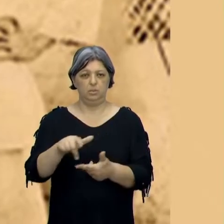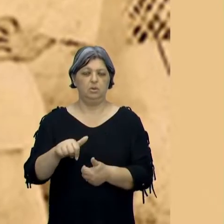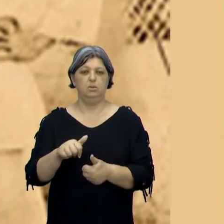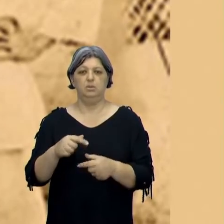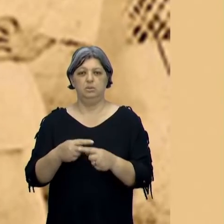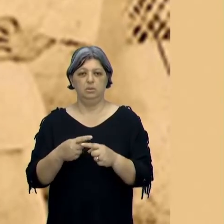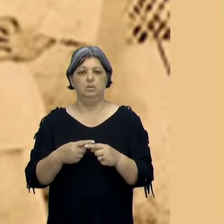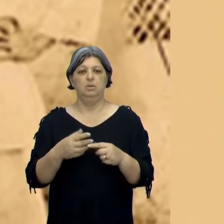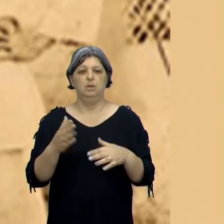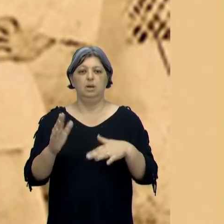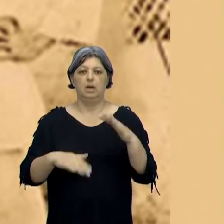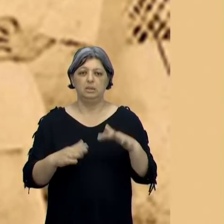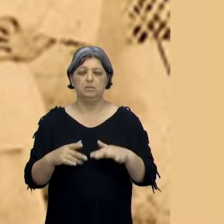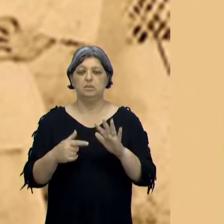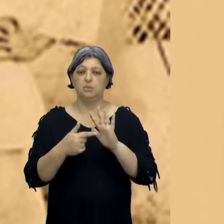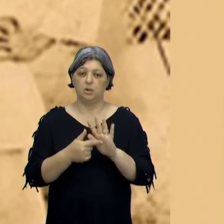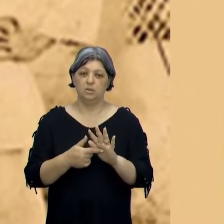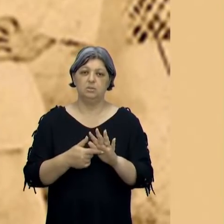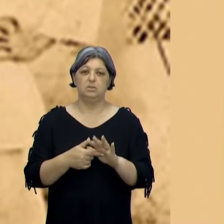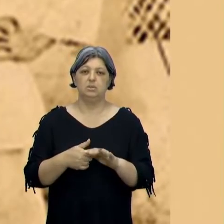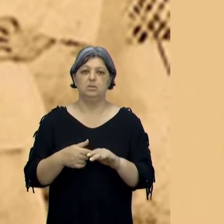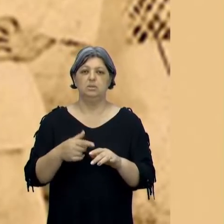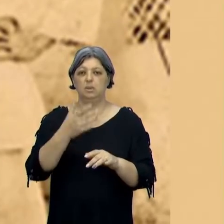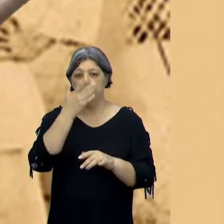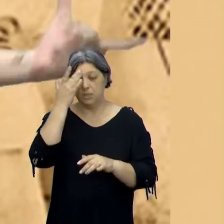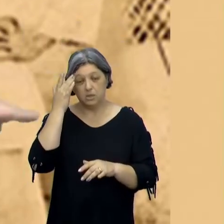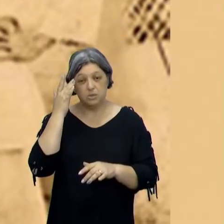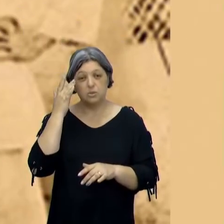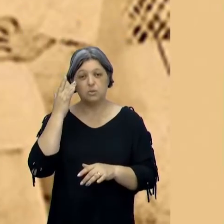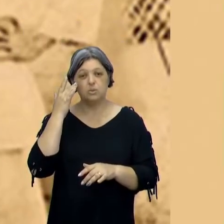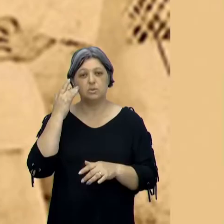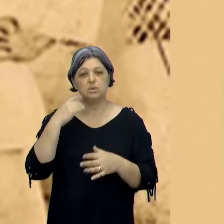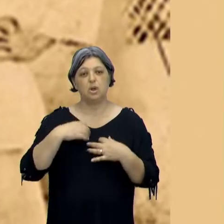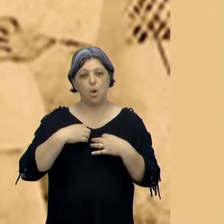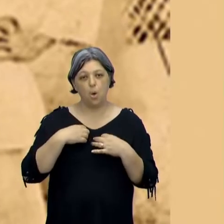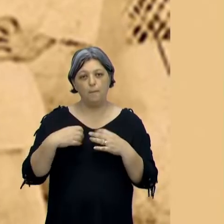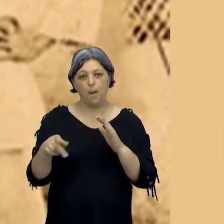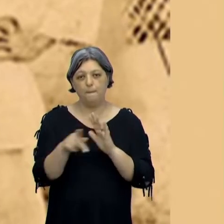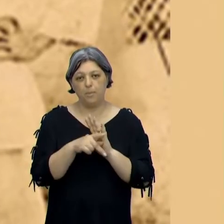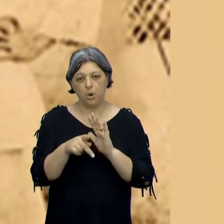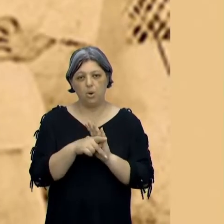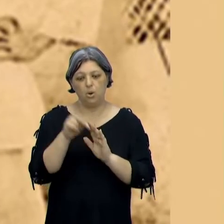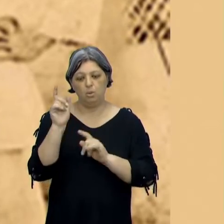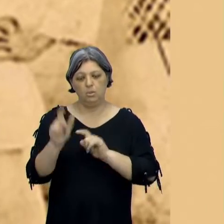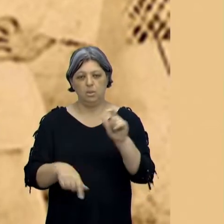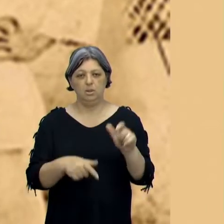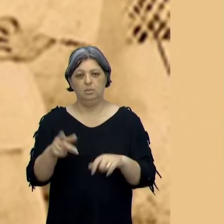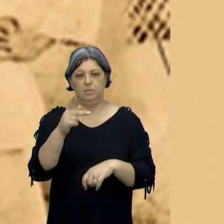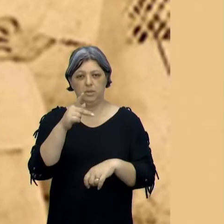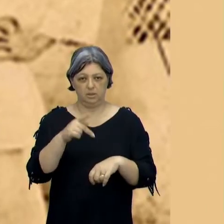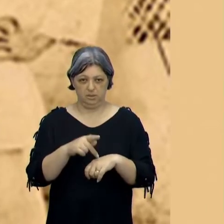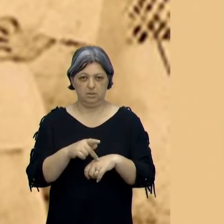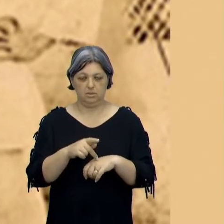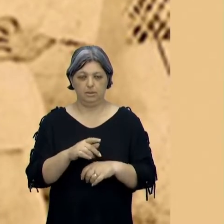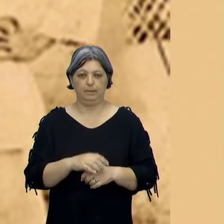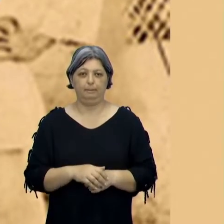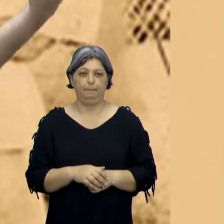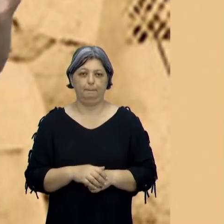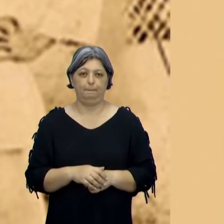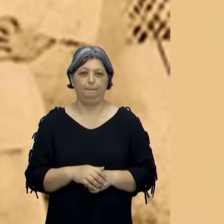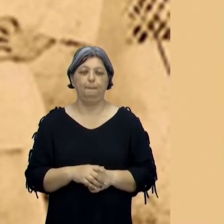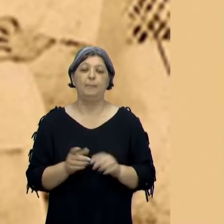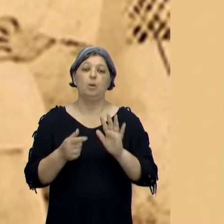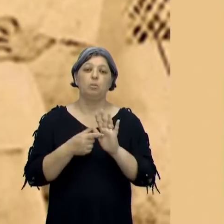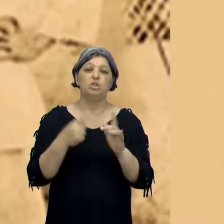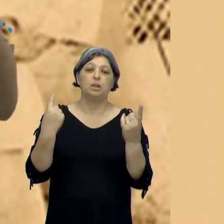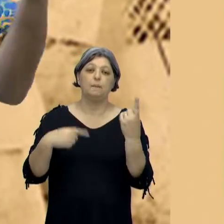isso acaba muitas vezes mostrando. Então a gente vê muito pessoas com trajes típicos do seu determinado país, mostrando